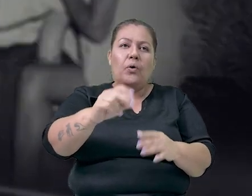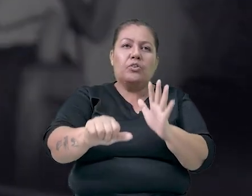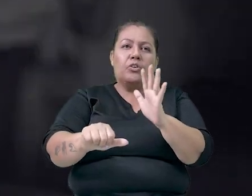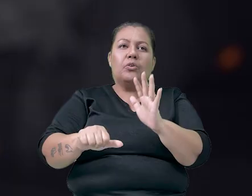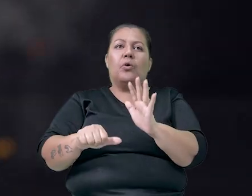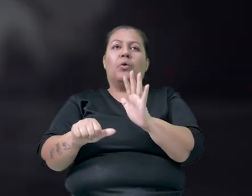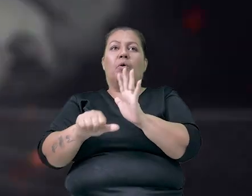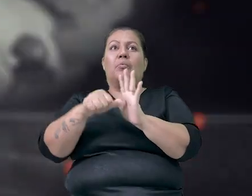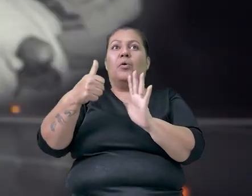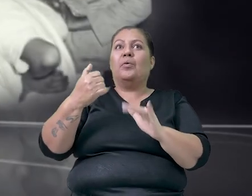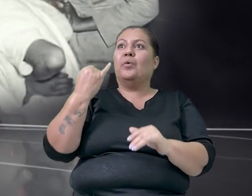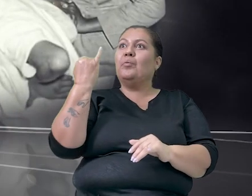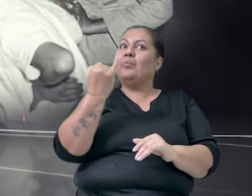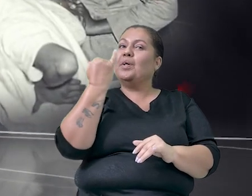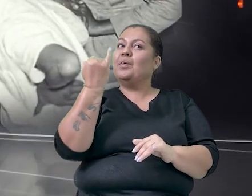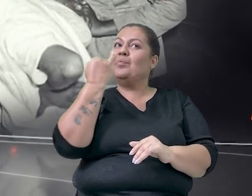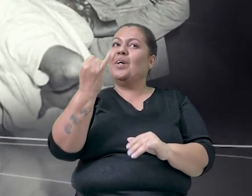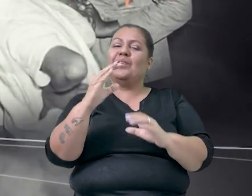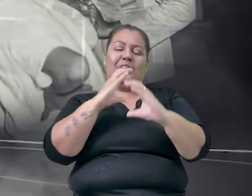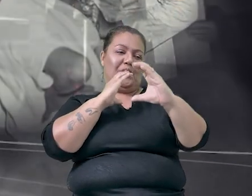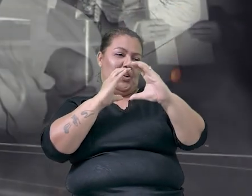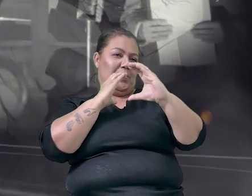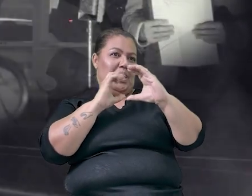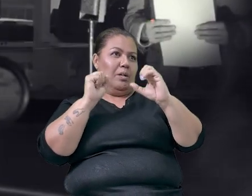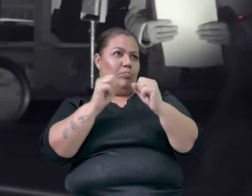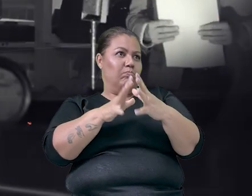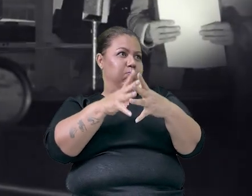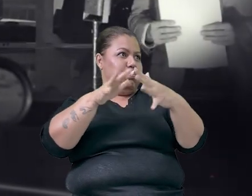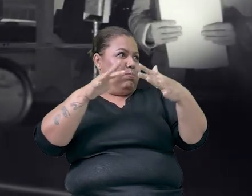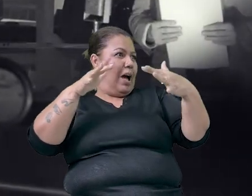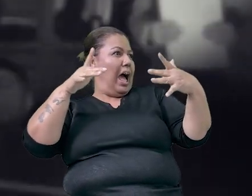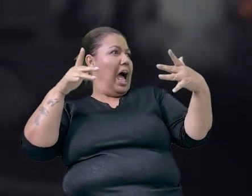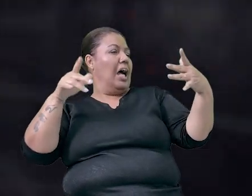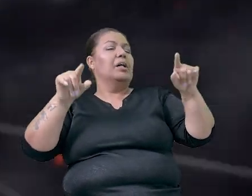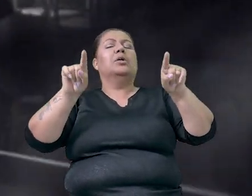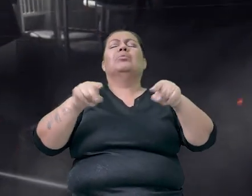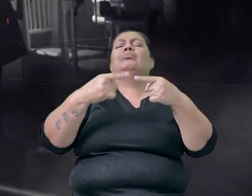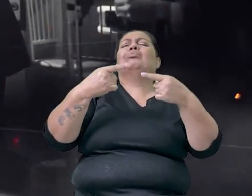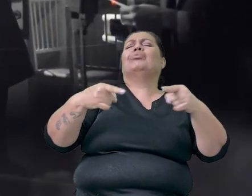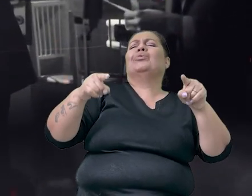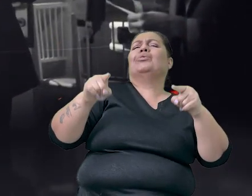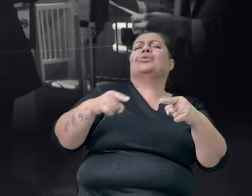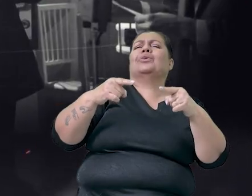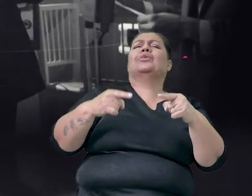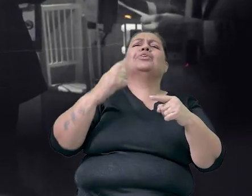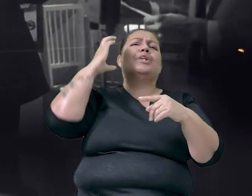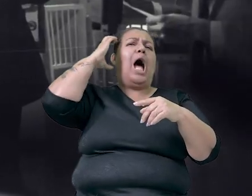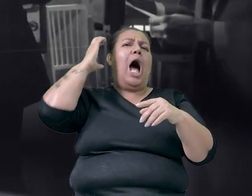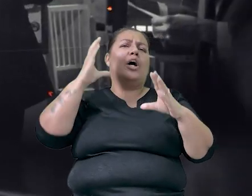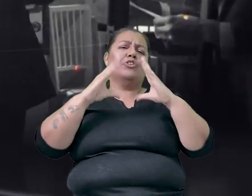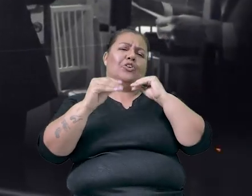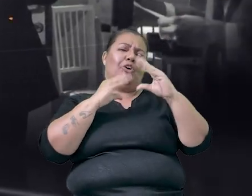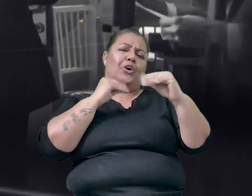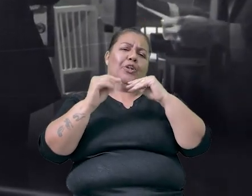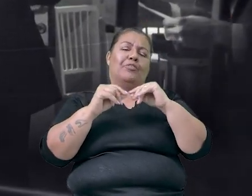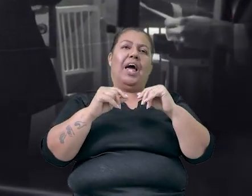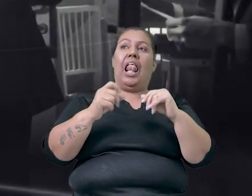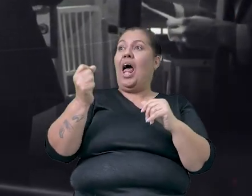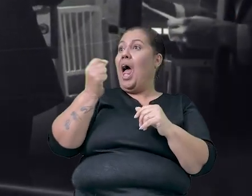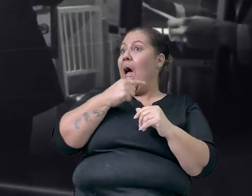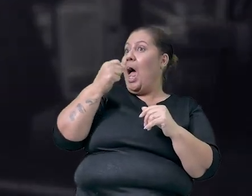o principal veículo de comunicação de massa. Notícias, músicas, radionovelas, programas